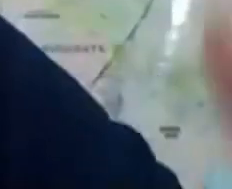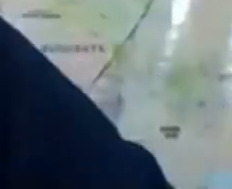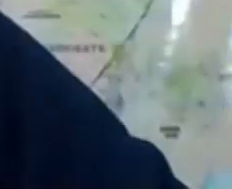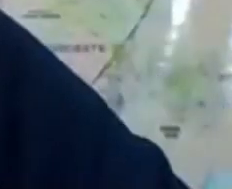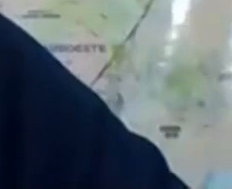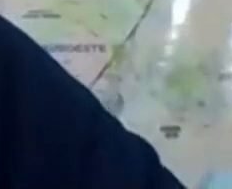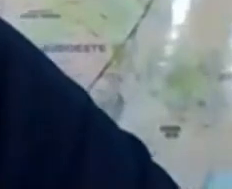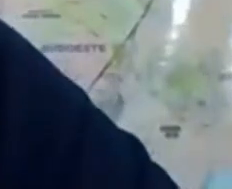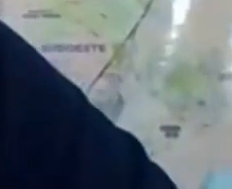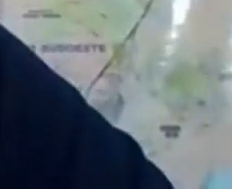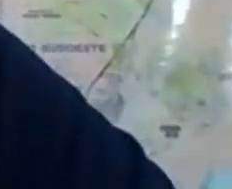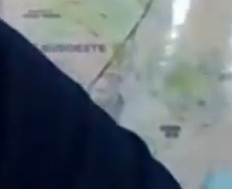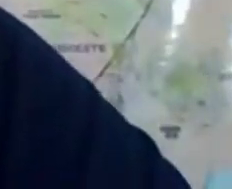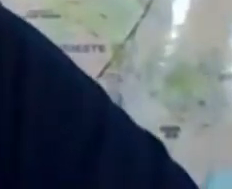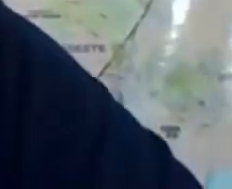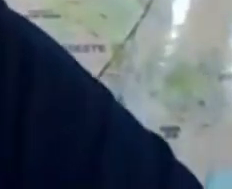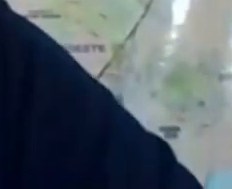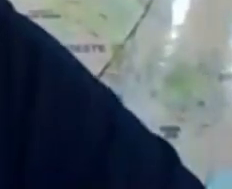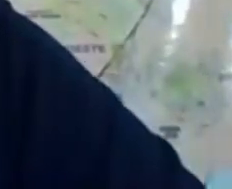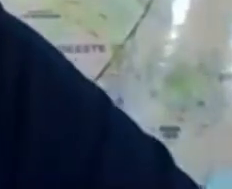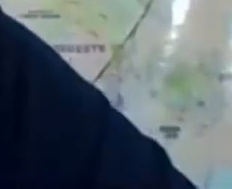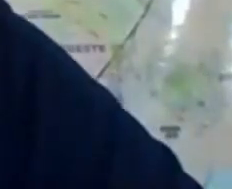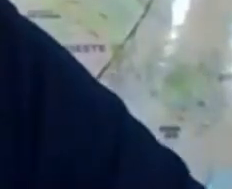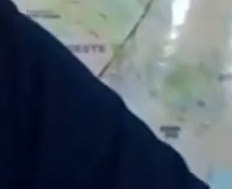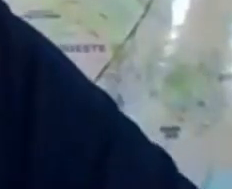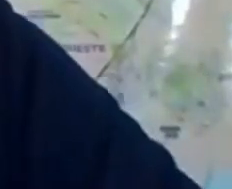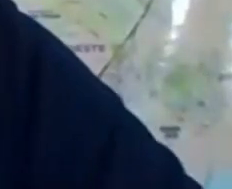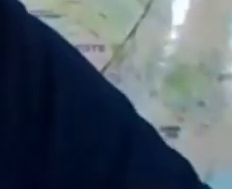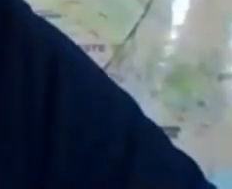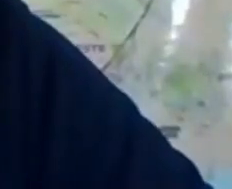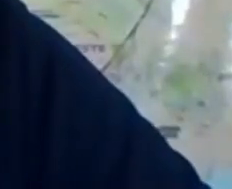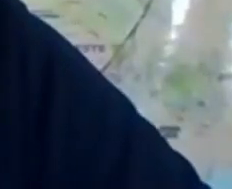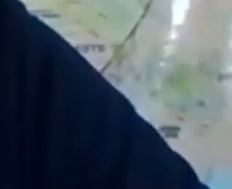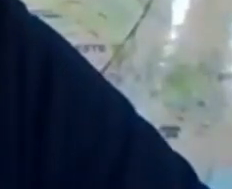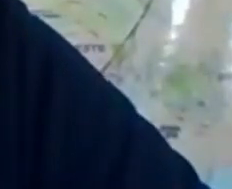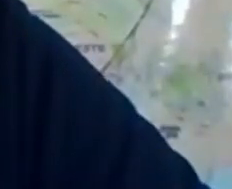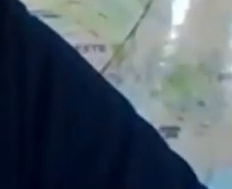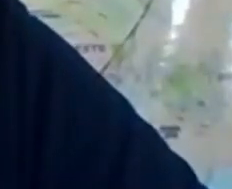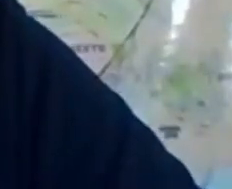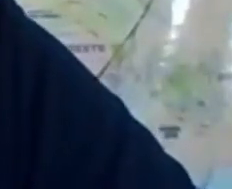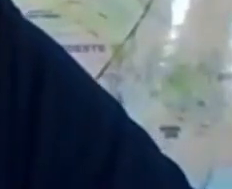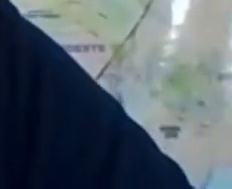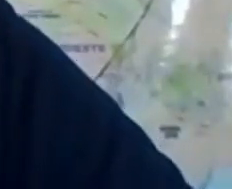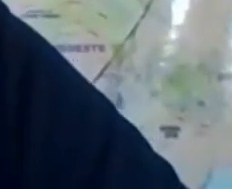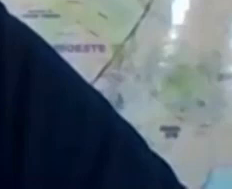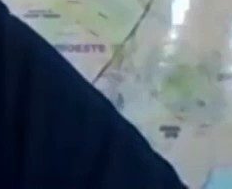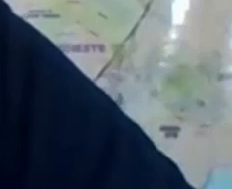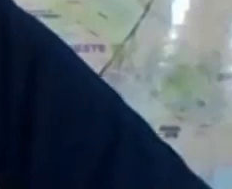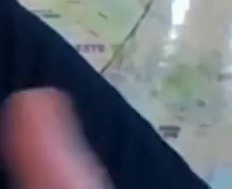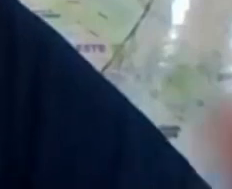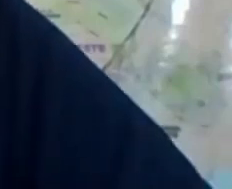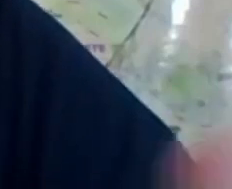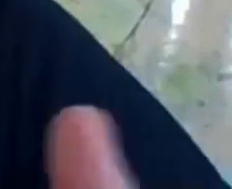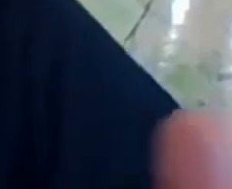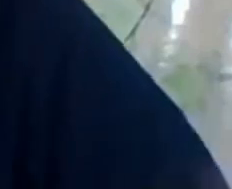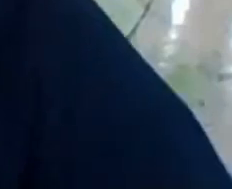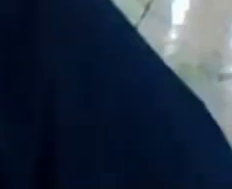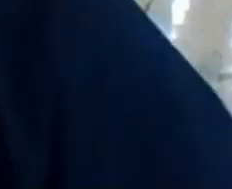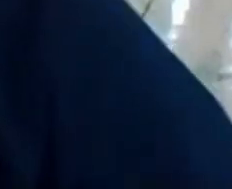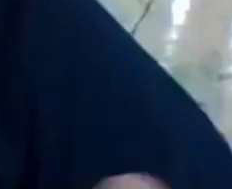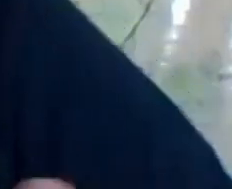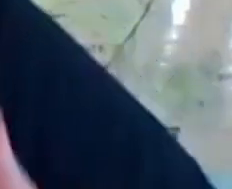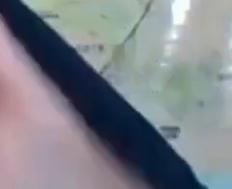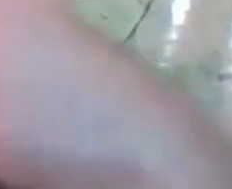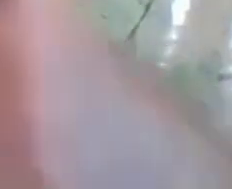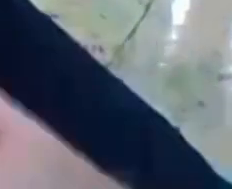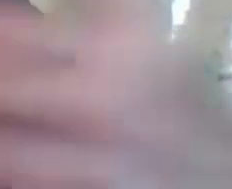constituir um outro bairro a partir de uma situação muito precária que os